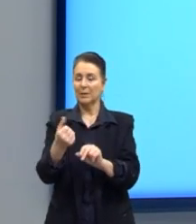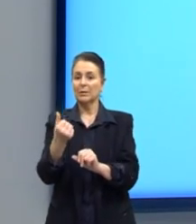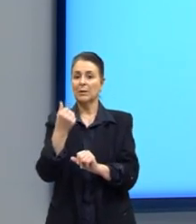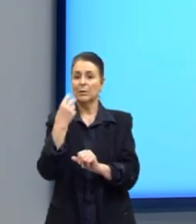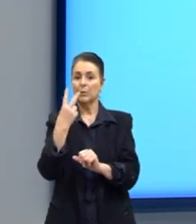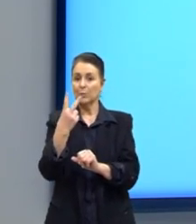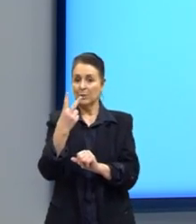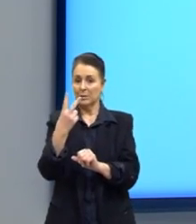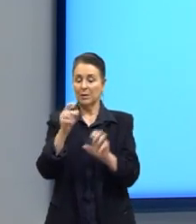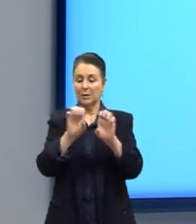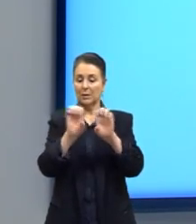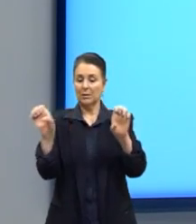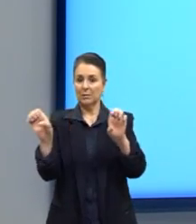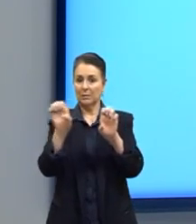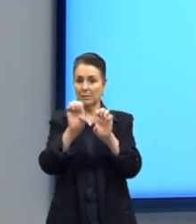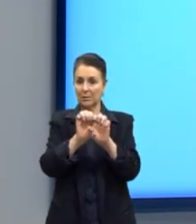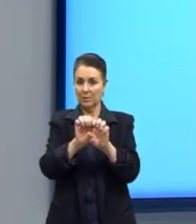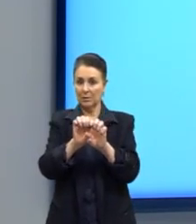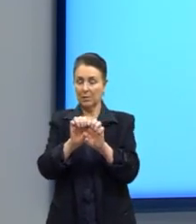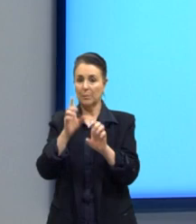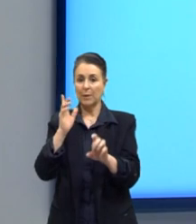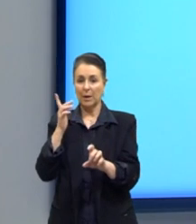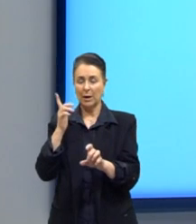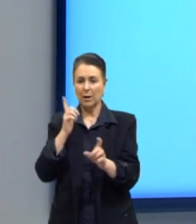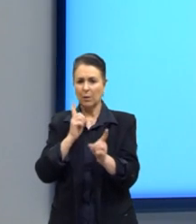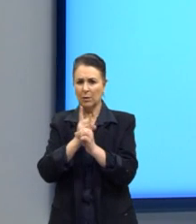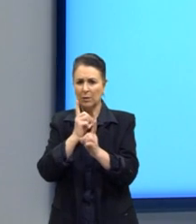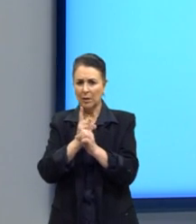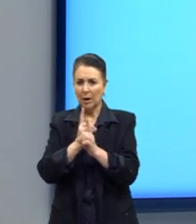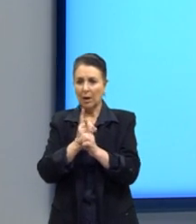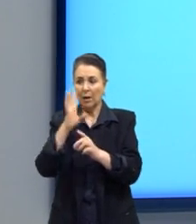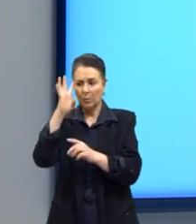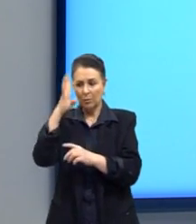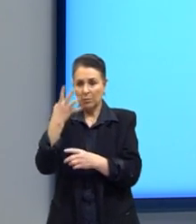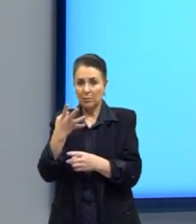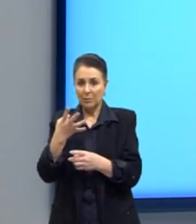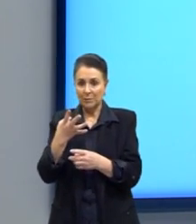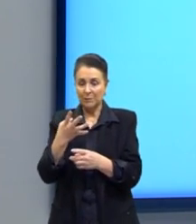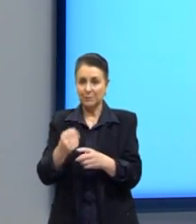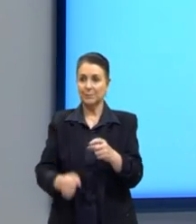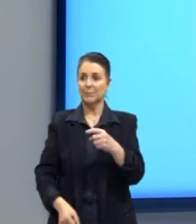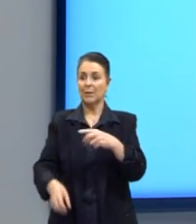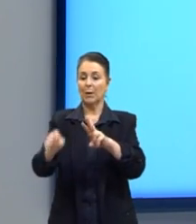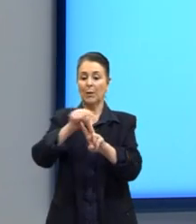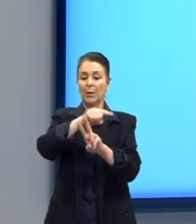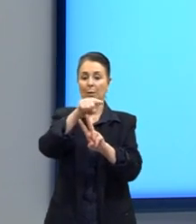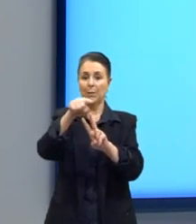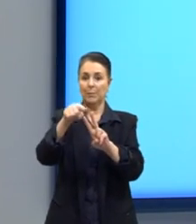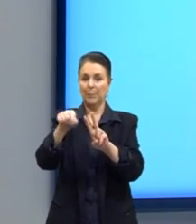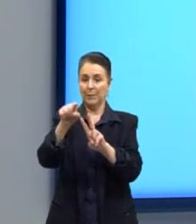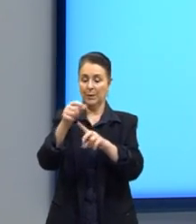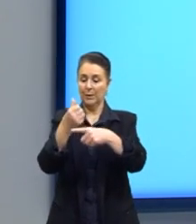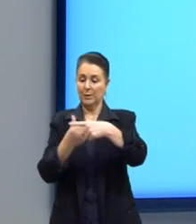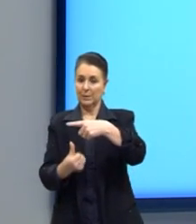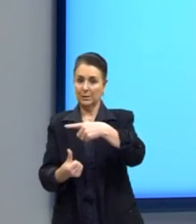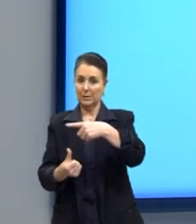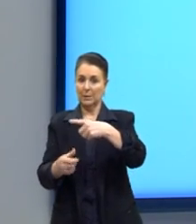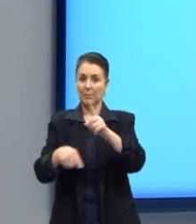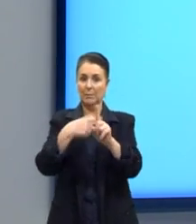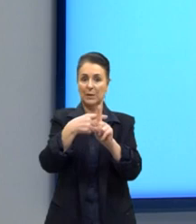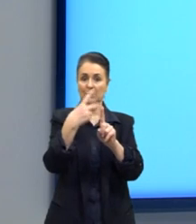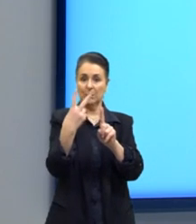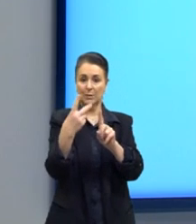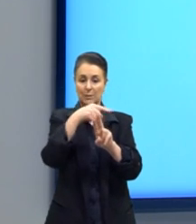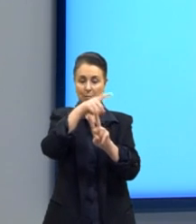equações para chegar nessas infinitas soluções né pi sobre 6 + 2 pi vezes n